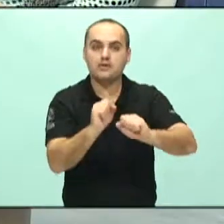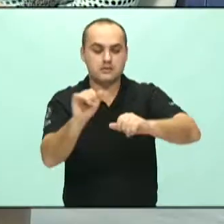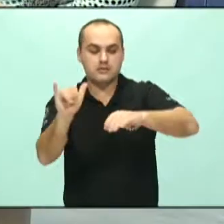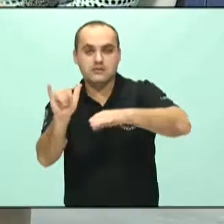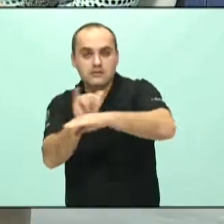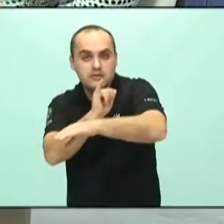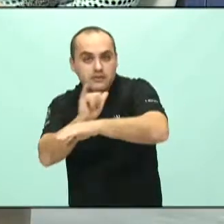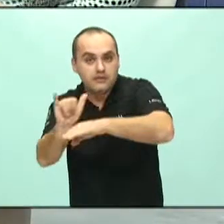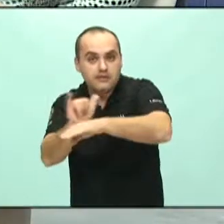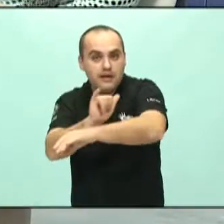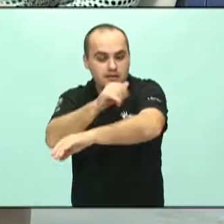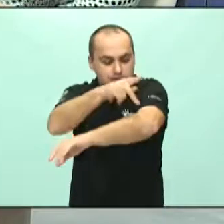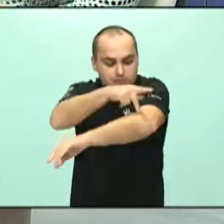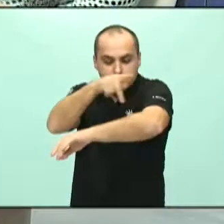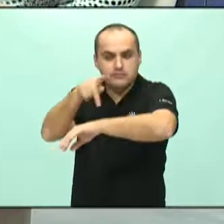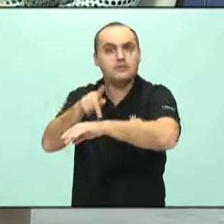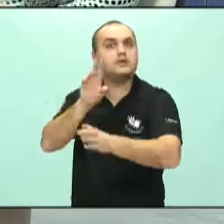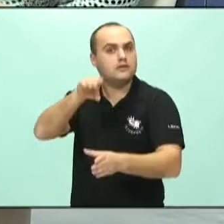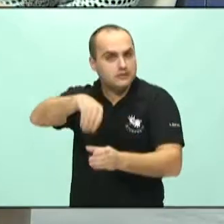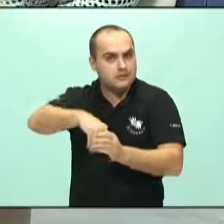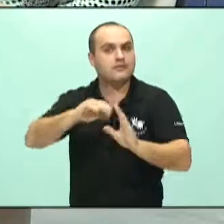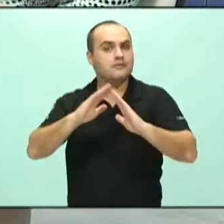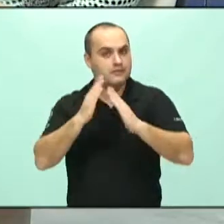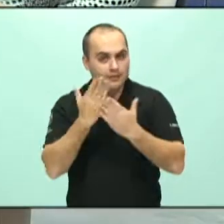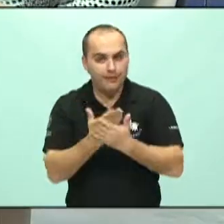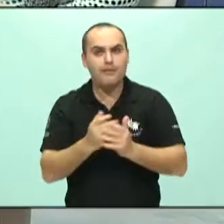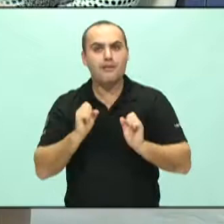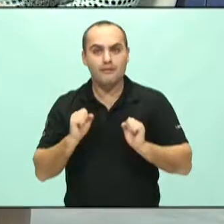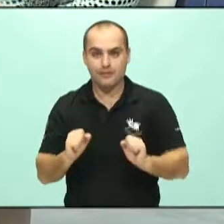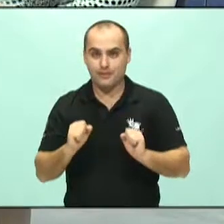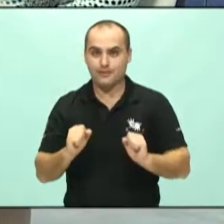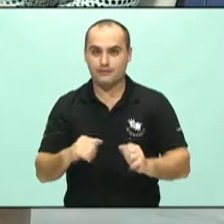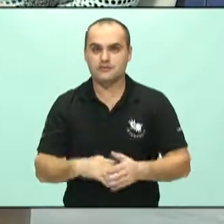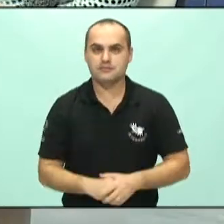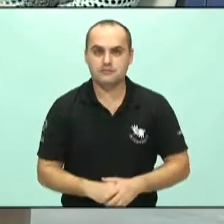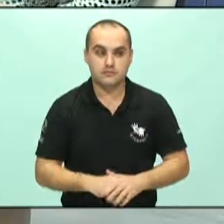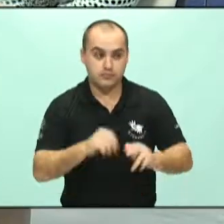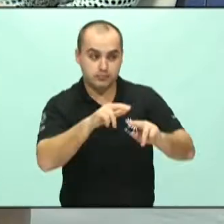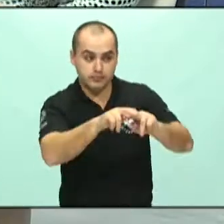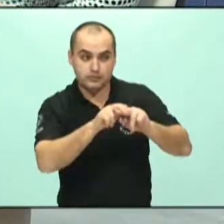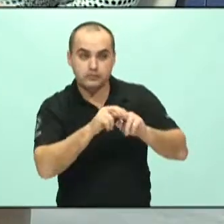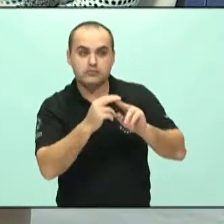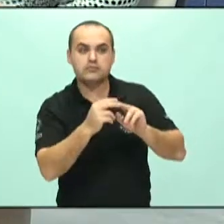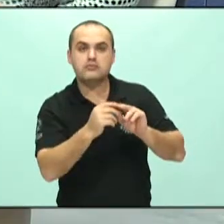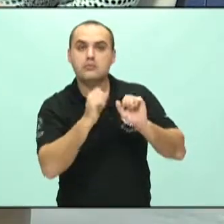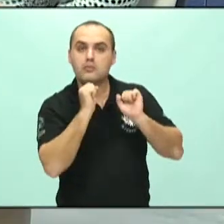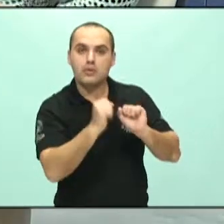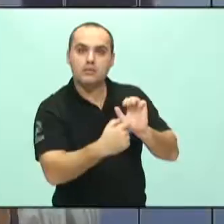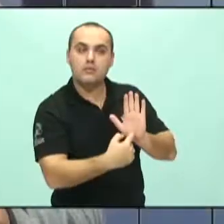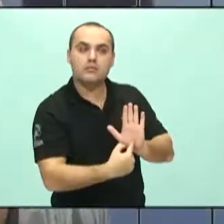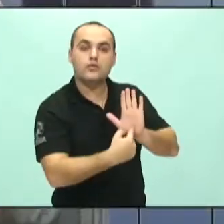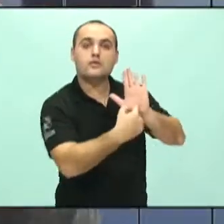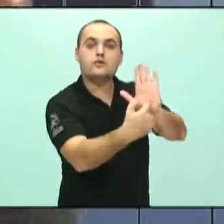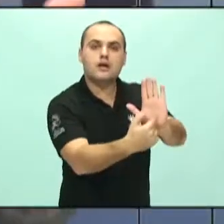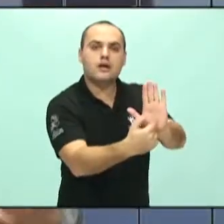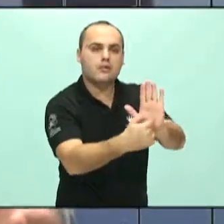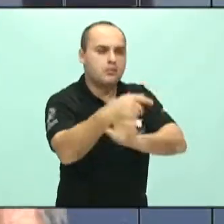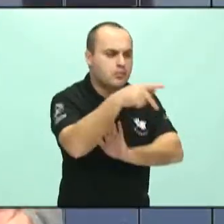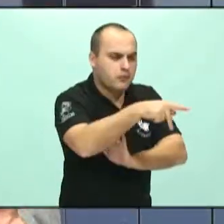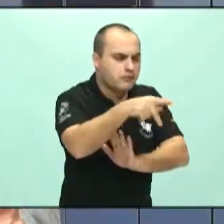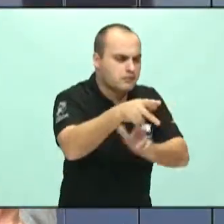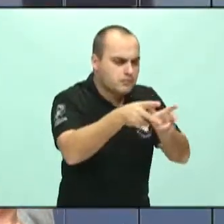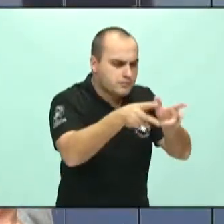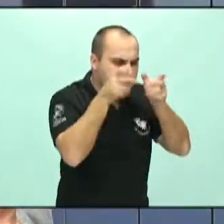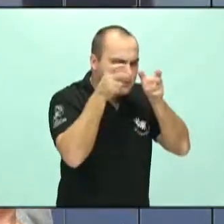escola. Uma ferramenta. Então, nada melhor do que mostrar para os professores, que os professores são